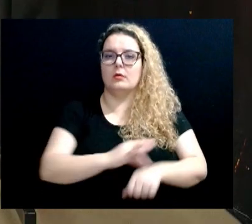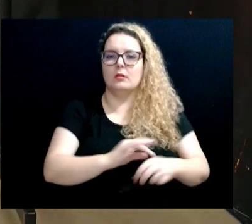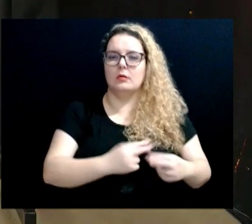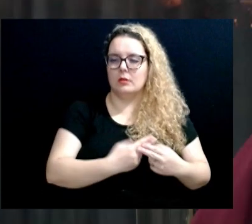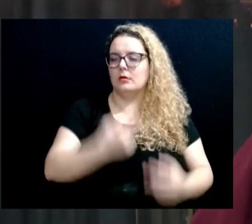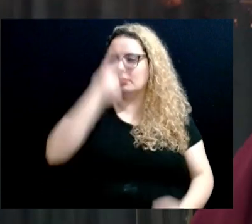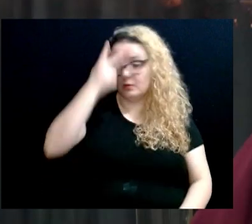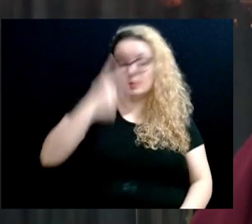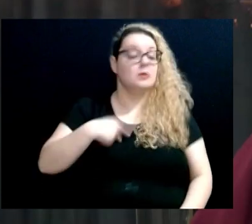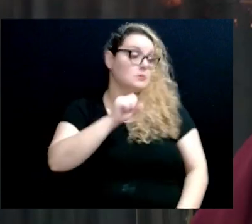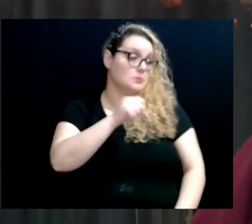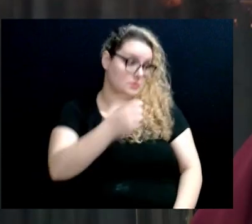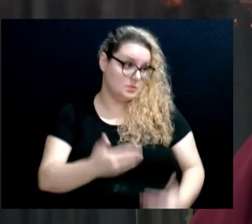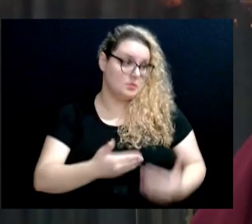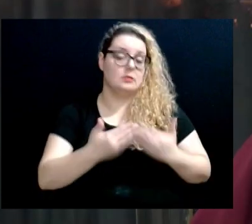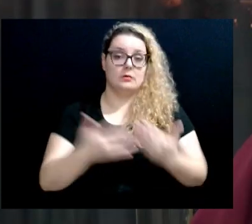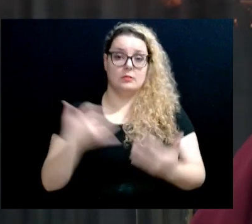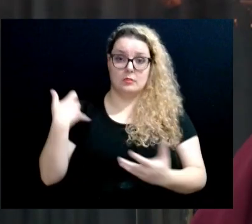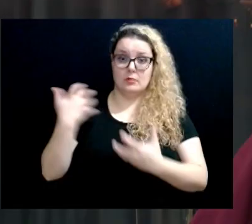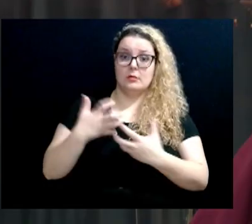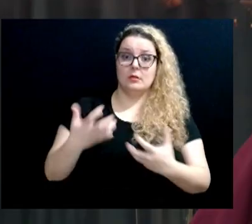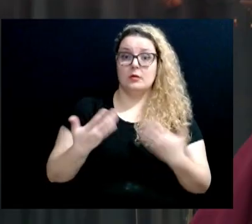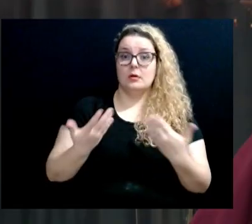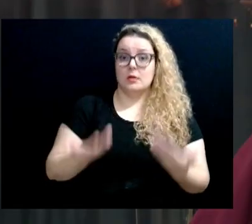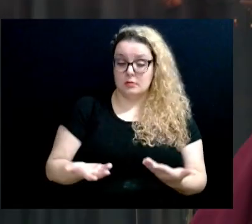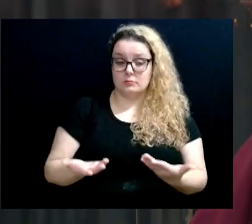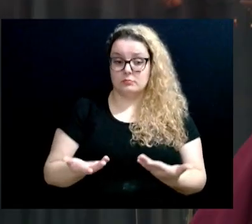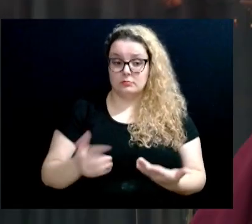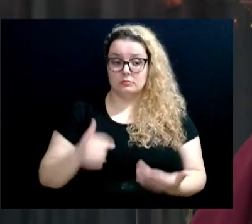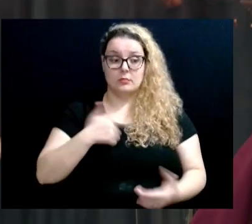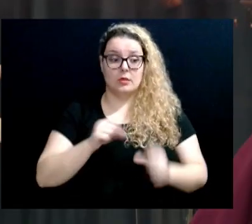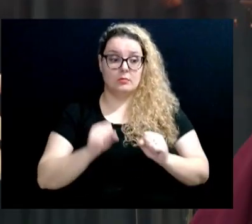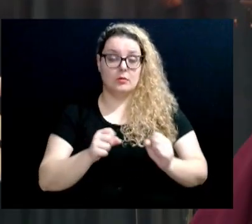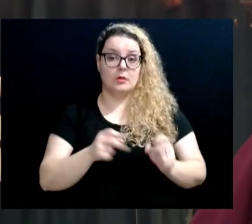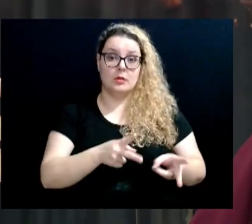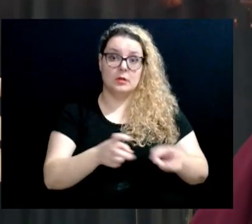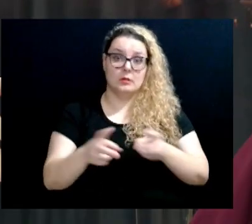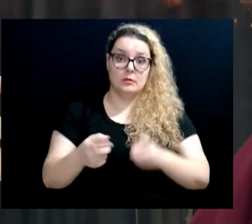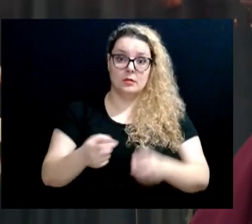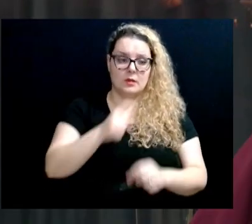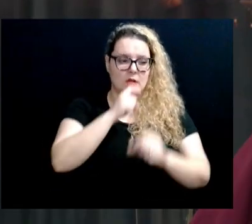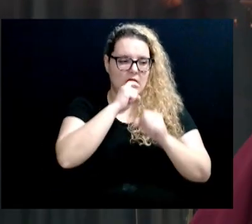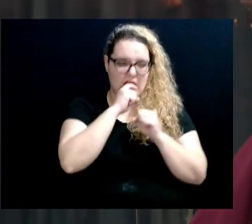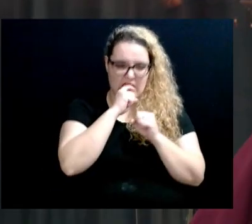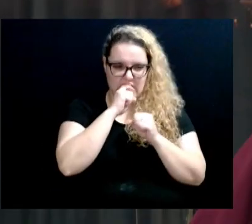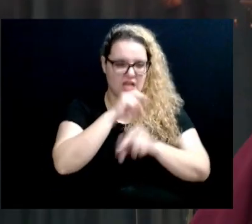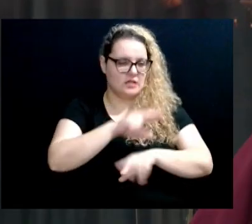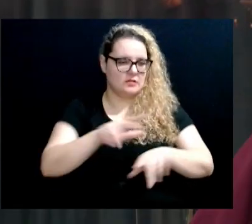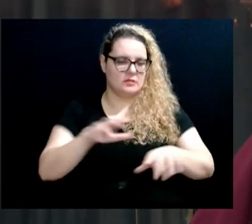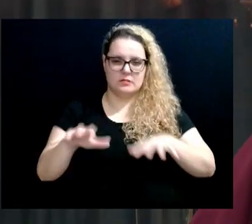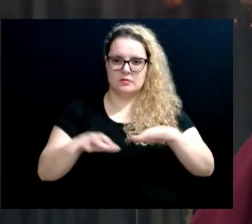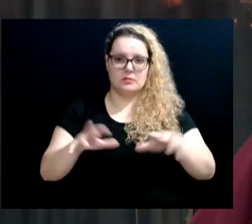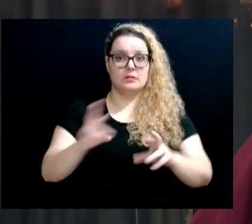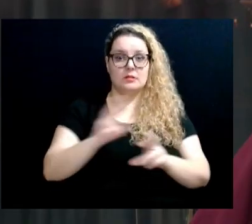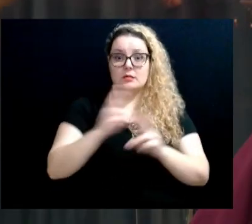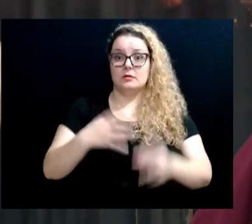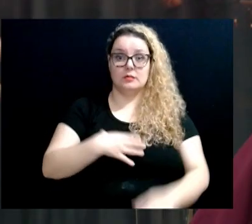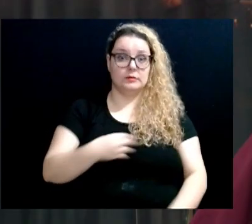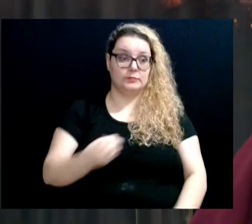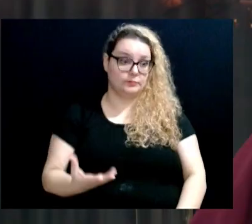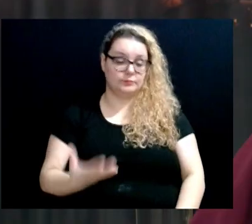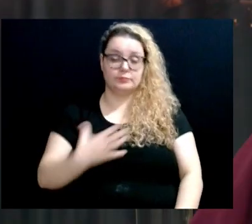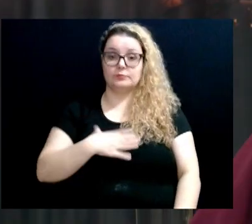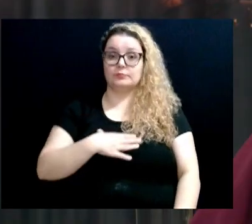do processo de envelhecer. Então, a gente pode identificar a inveja em vários setores nas relações com os filhos. O filho é